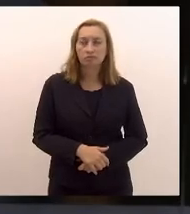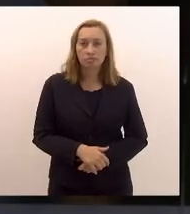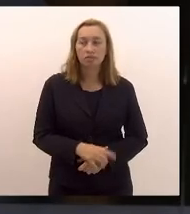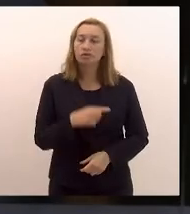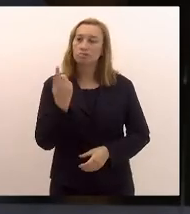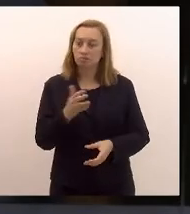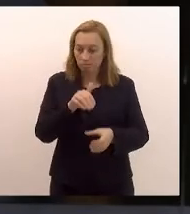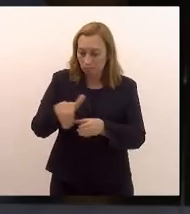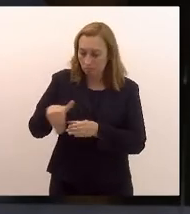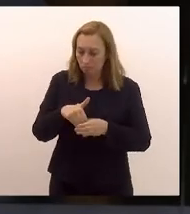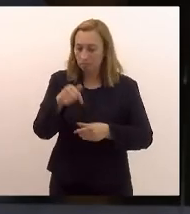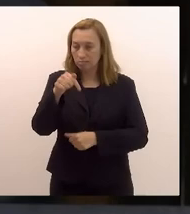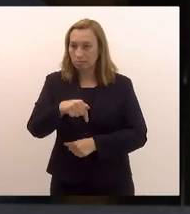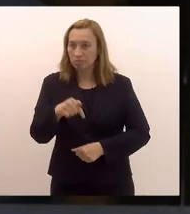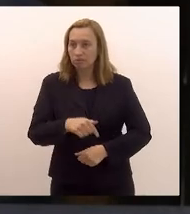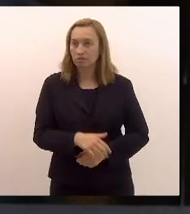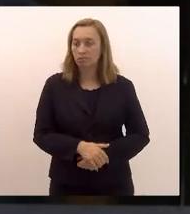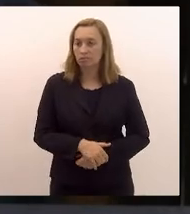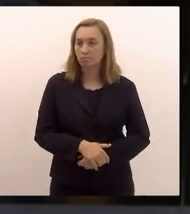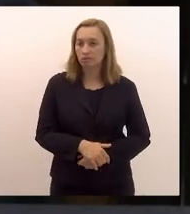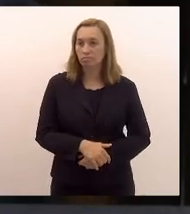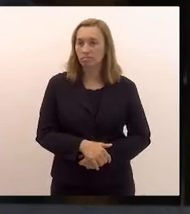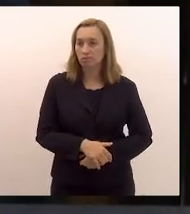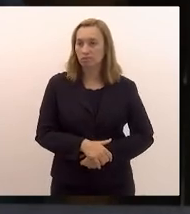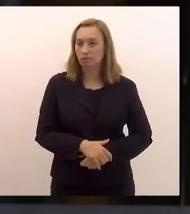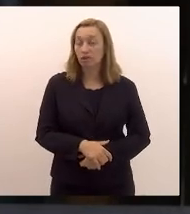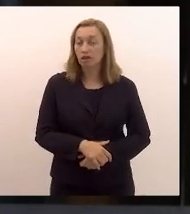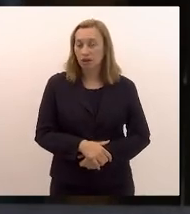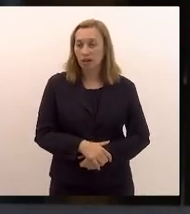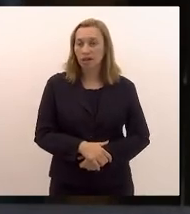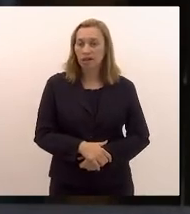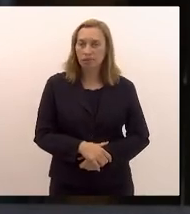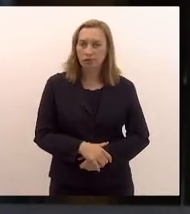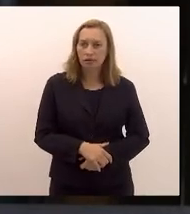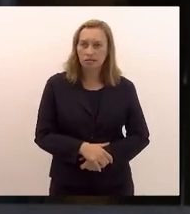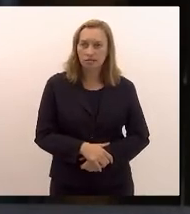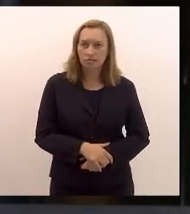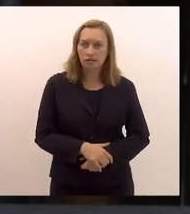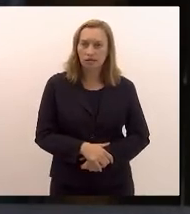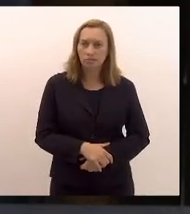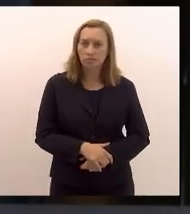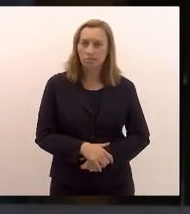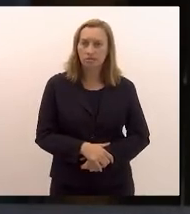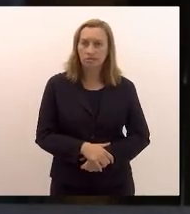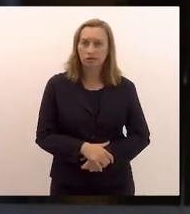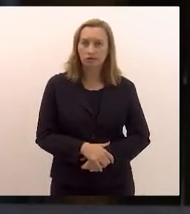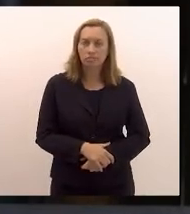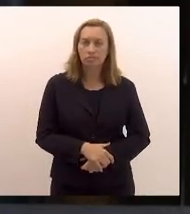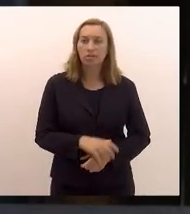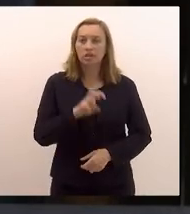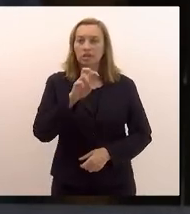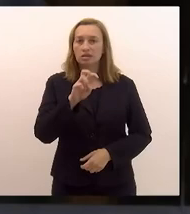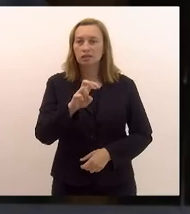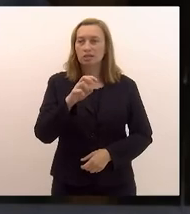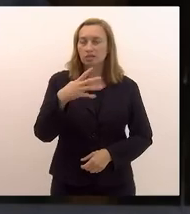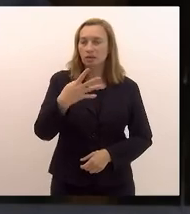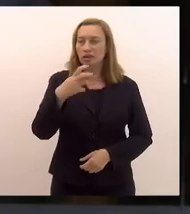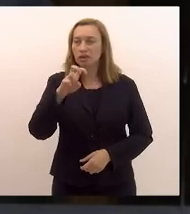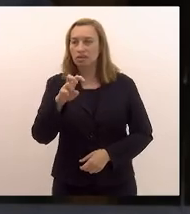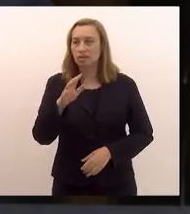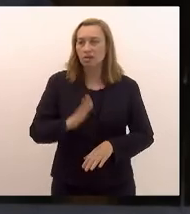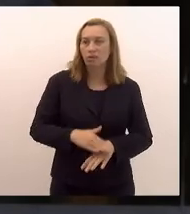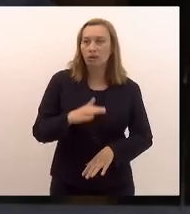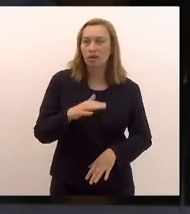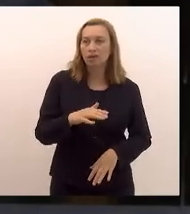nós voltamos aqui devia ser mais 15:30 Fomos até umas 5:45 até o